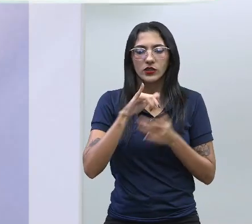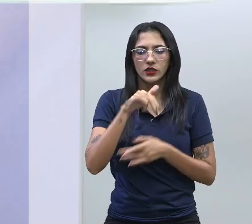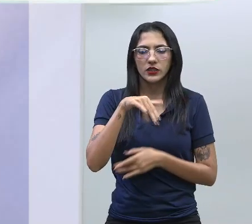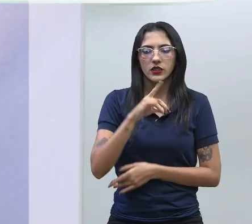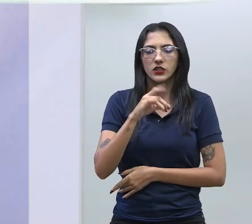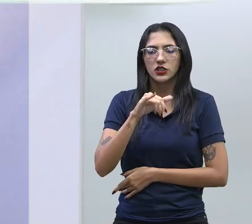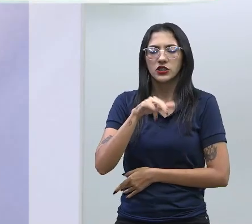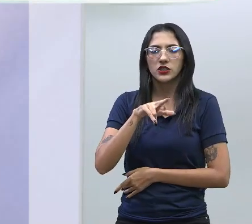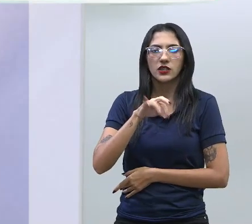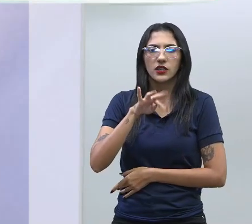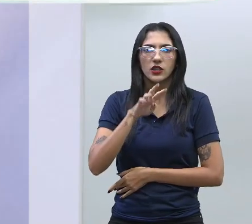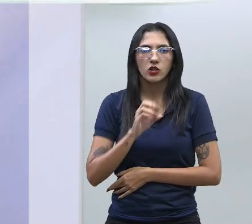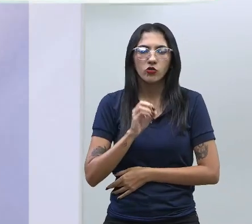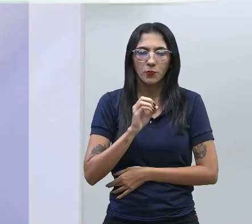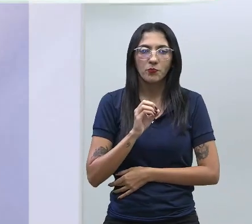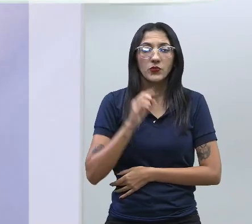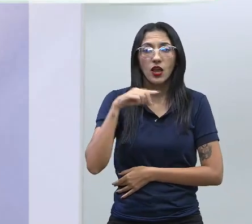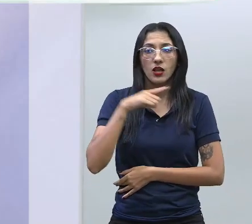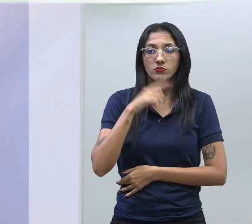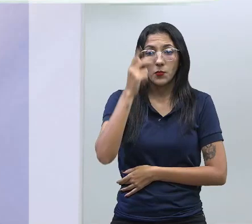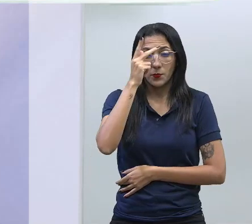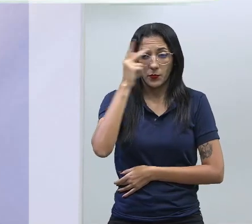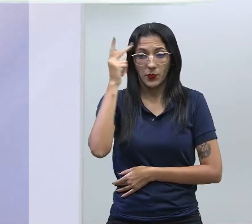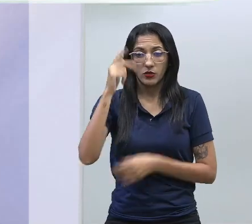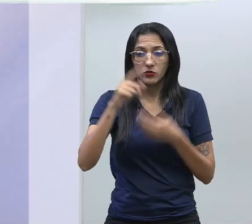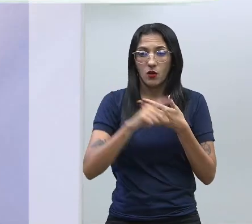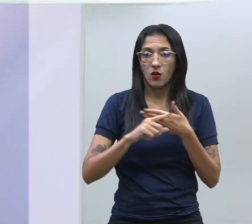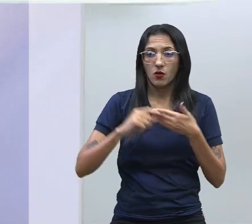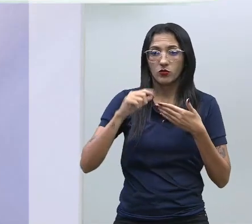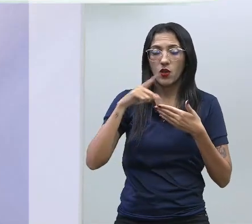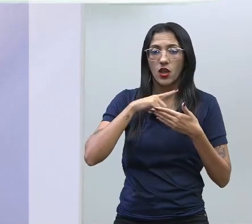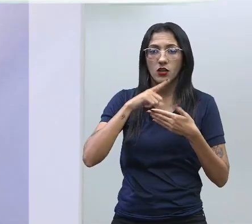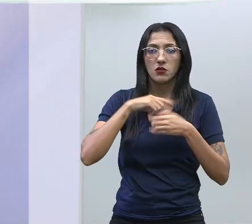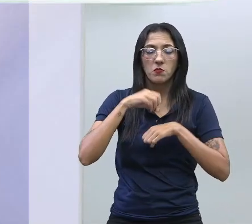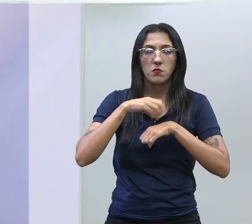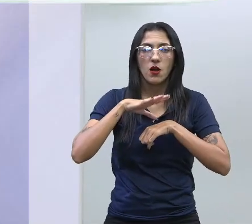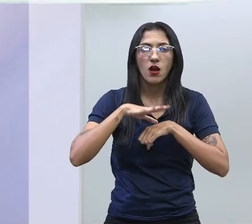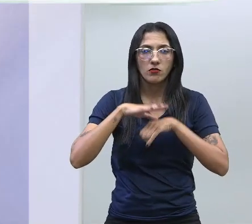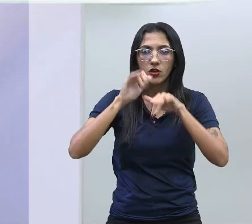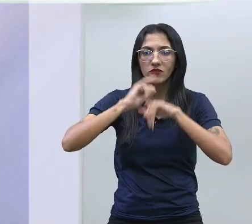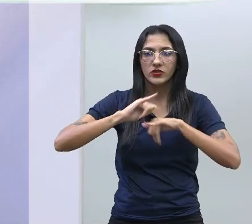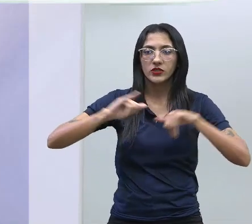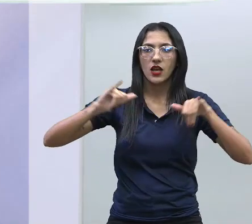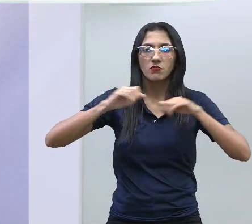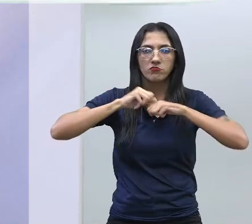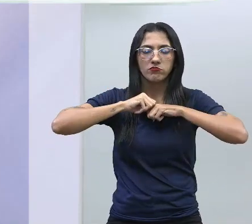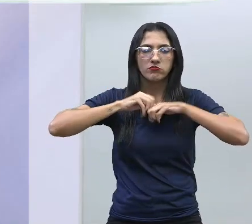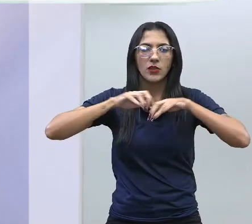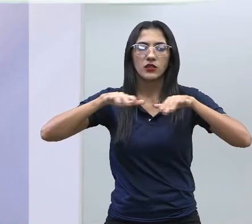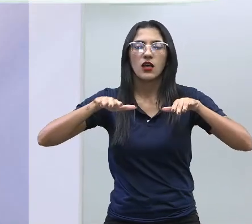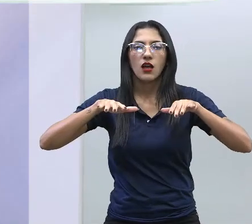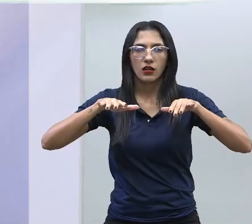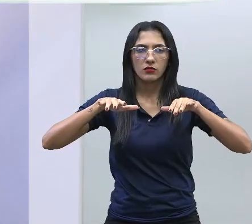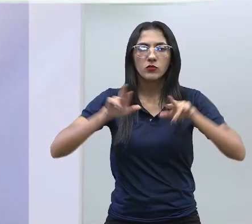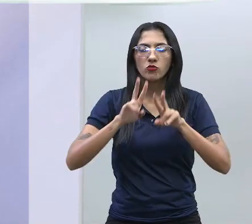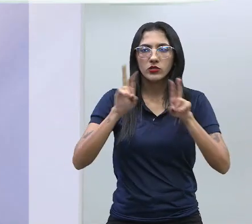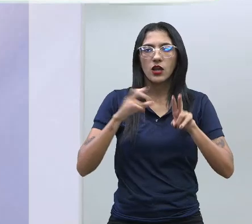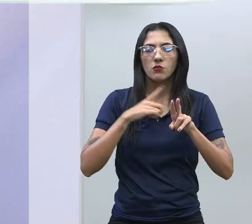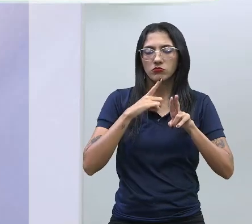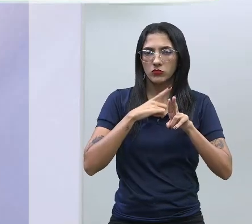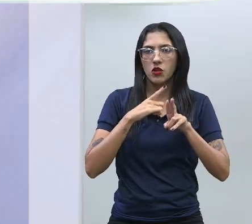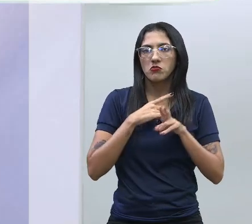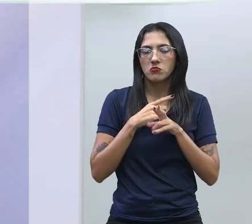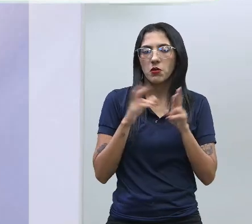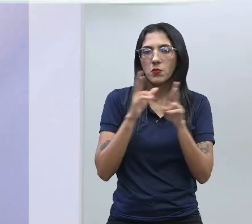indireto, o autor da notícia, ele vai transmitir aquilo que foi falado por aquela terceira